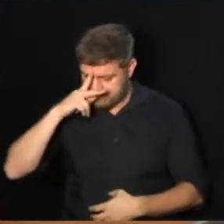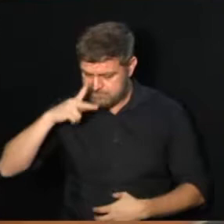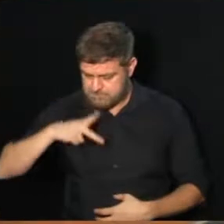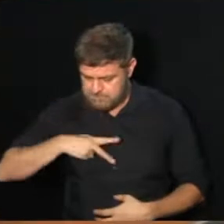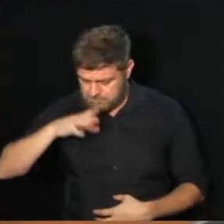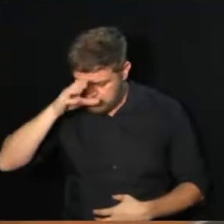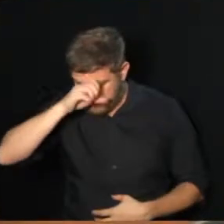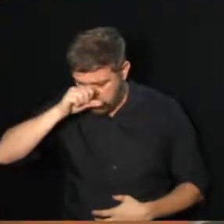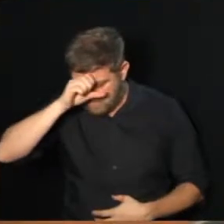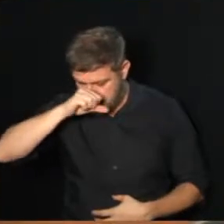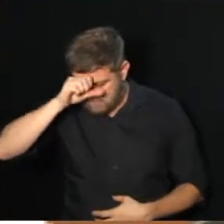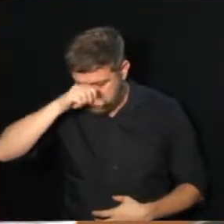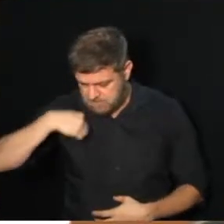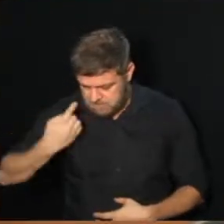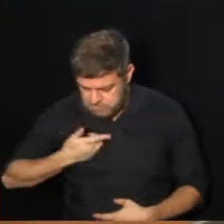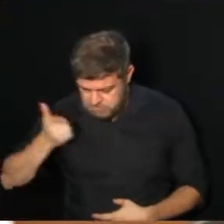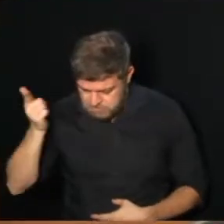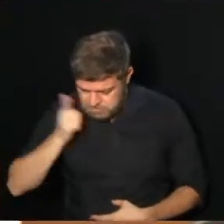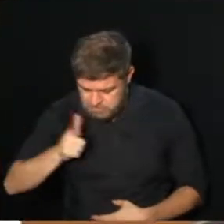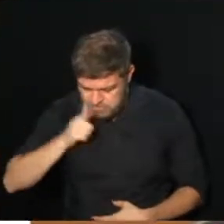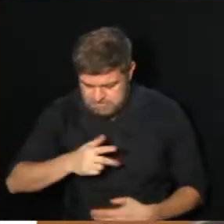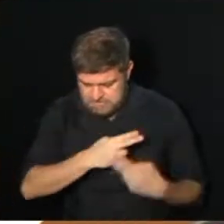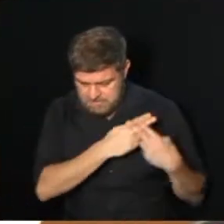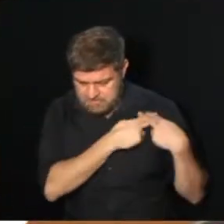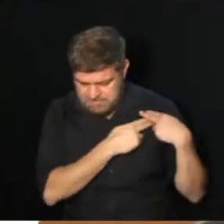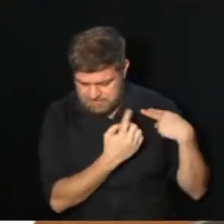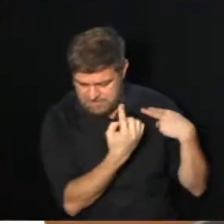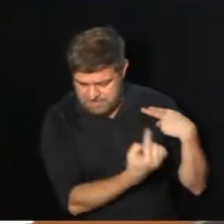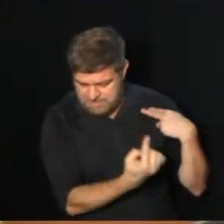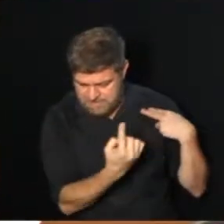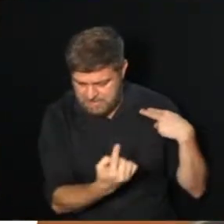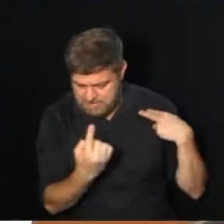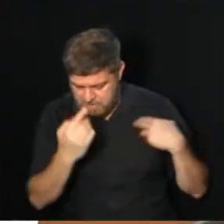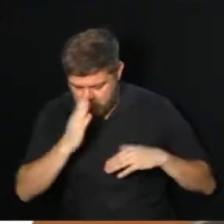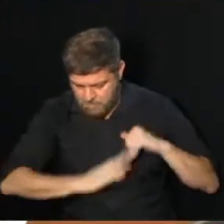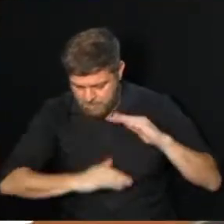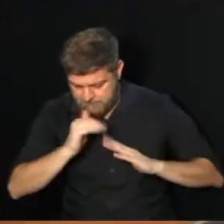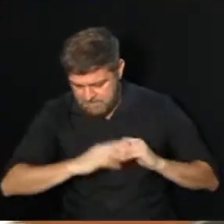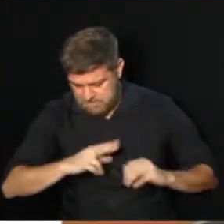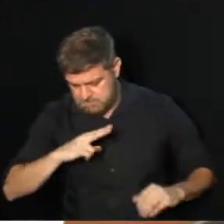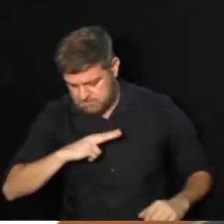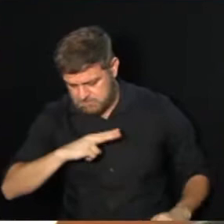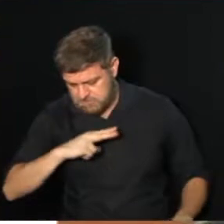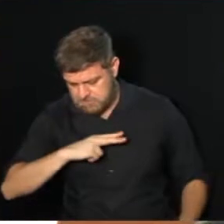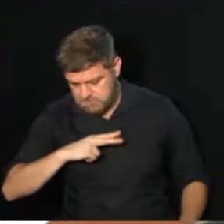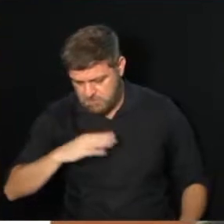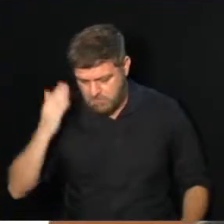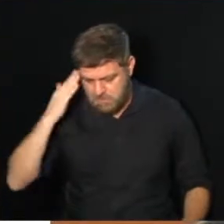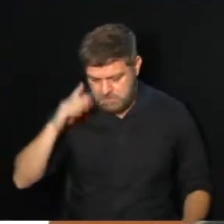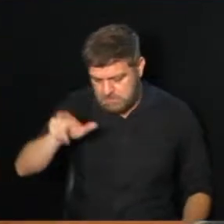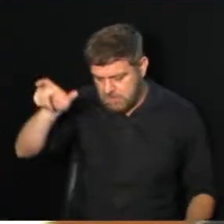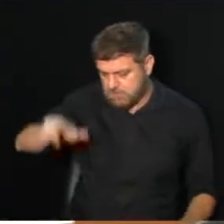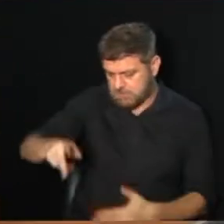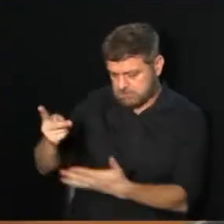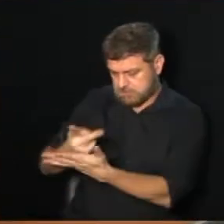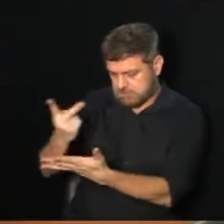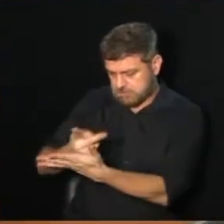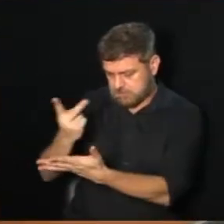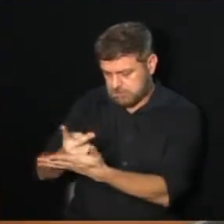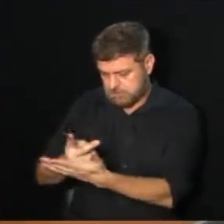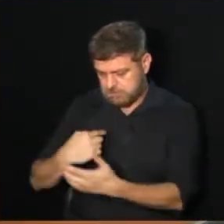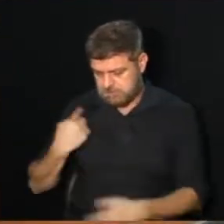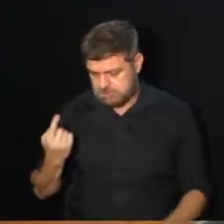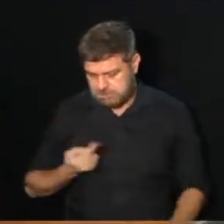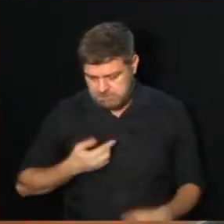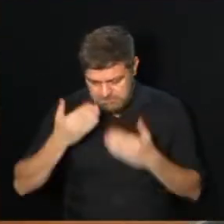nos educarmos e conseguirmos nos responsabilizar pelos nossos atos, entender o lado das outras pessoas e